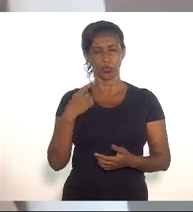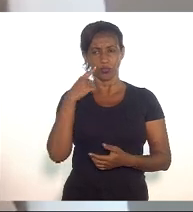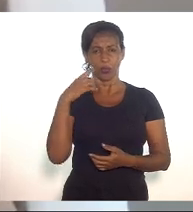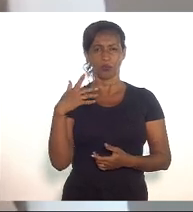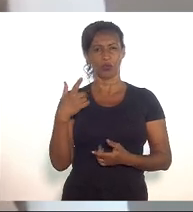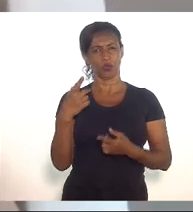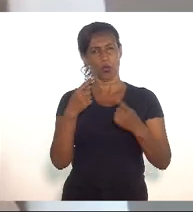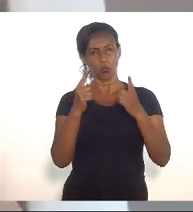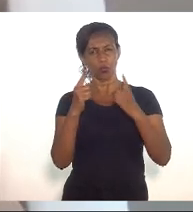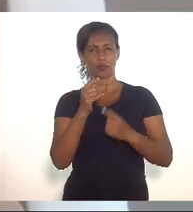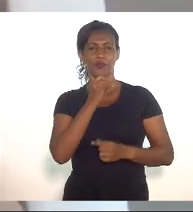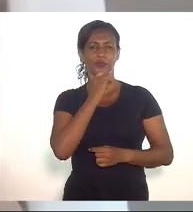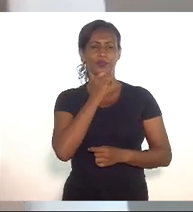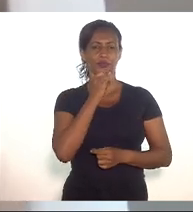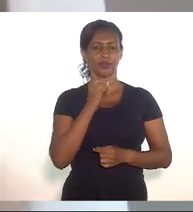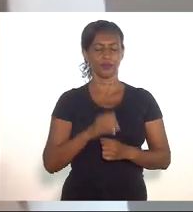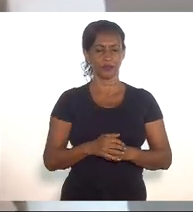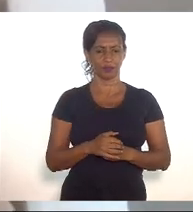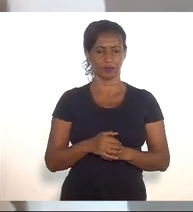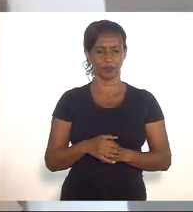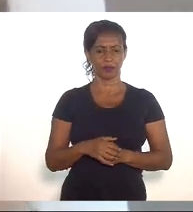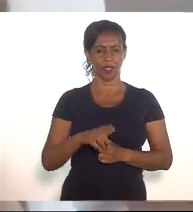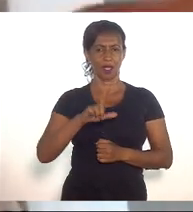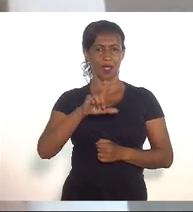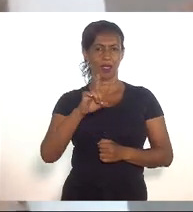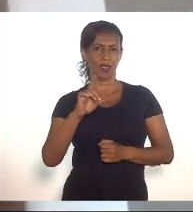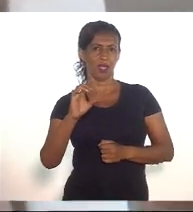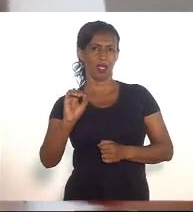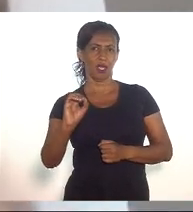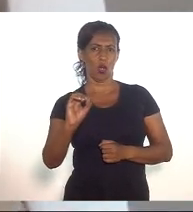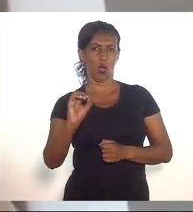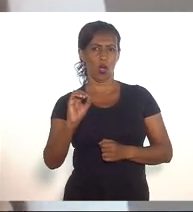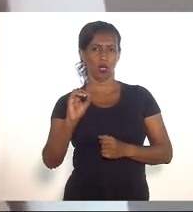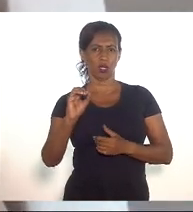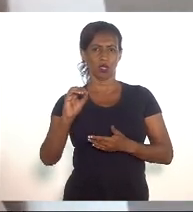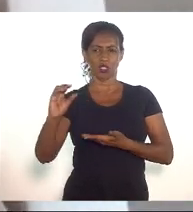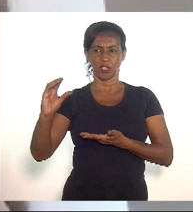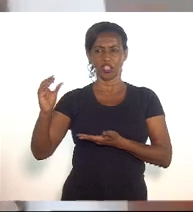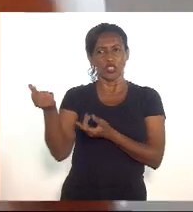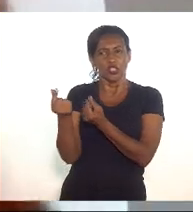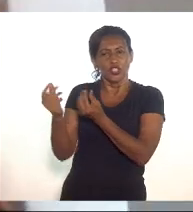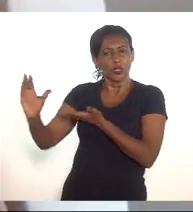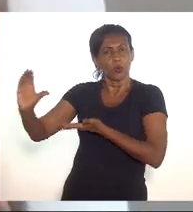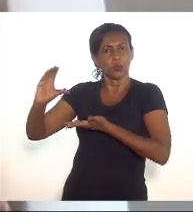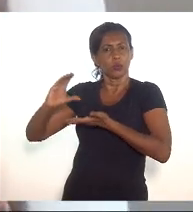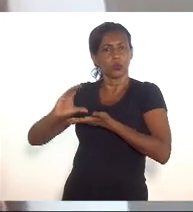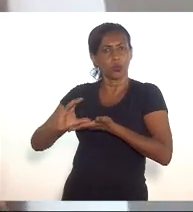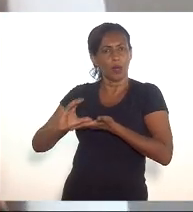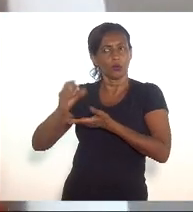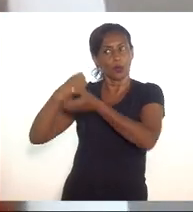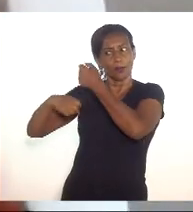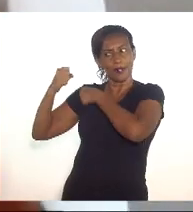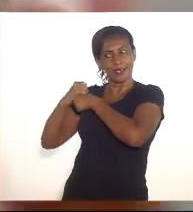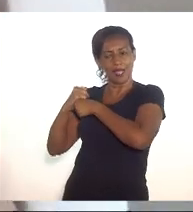observação da LDO em termos de despesa do ano passado apresentada para a LDO desse ano.